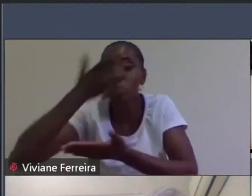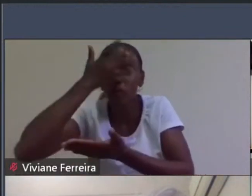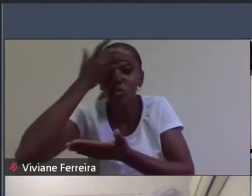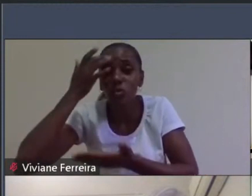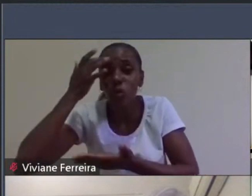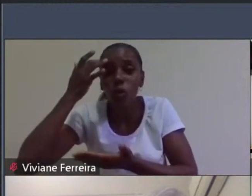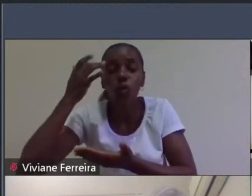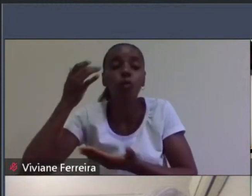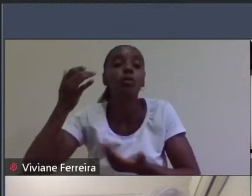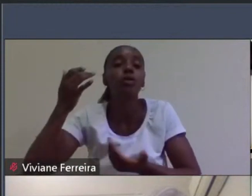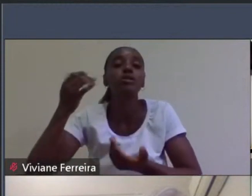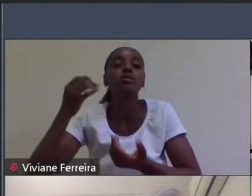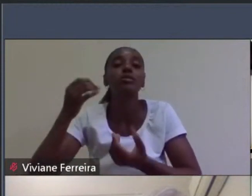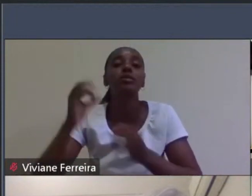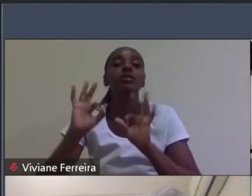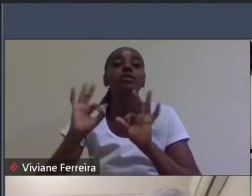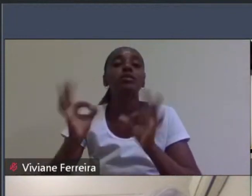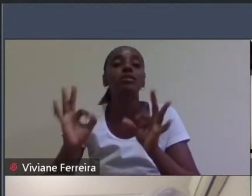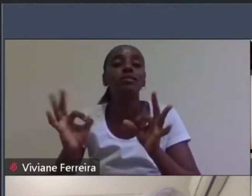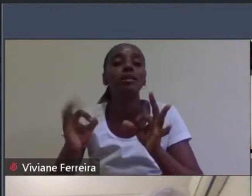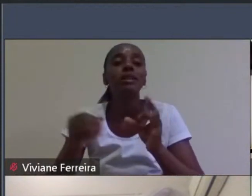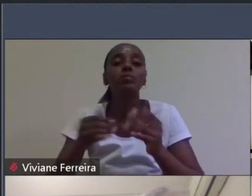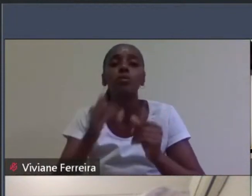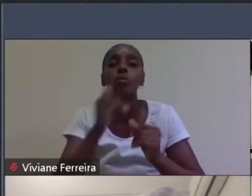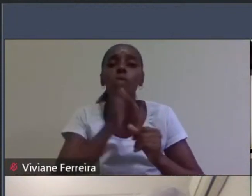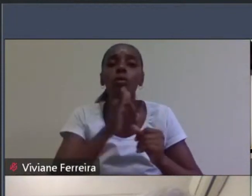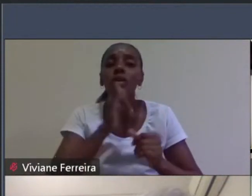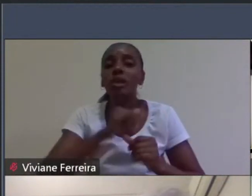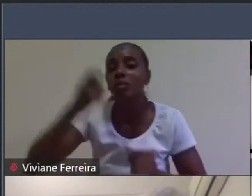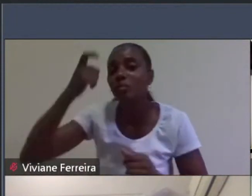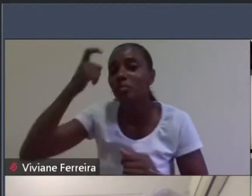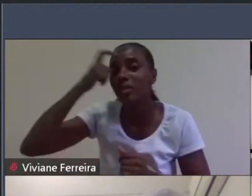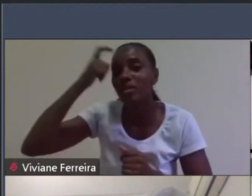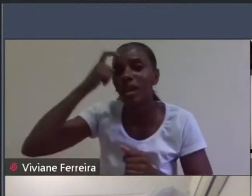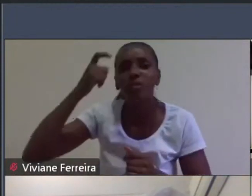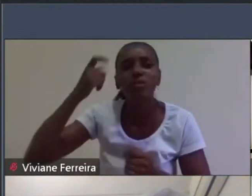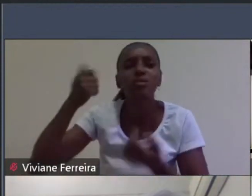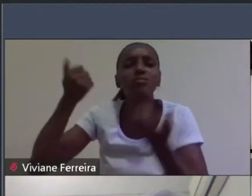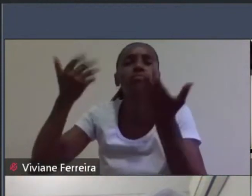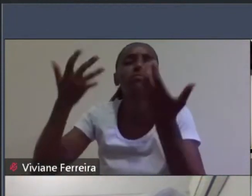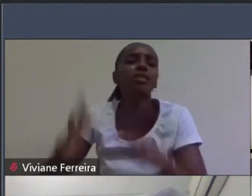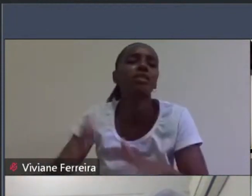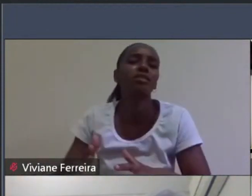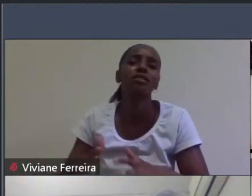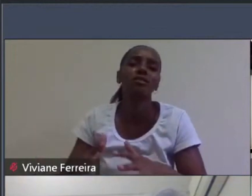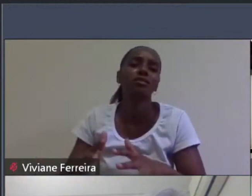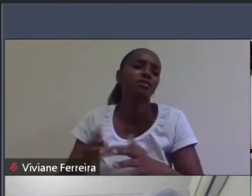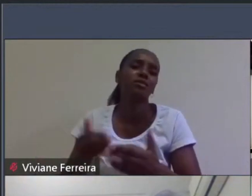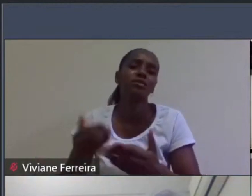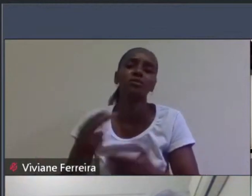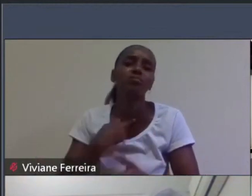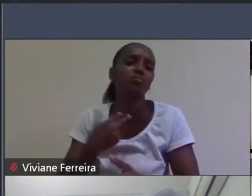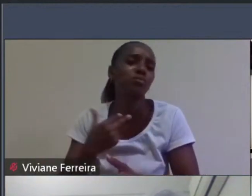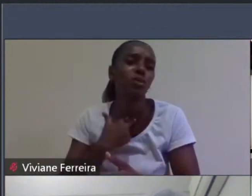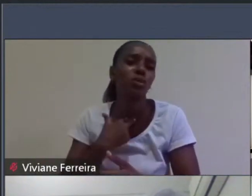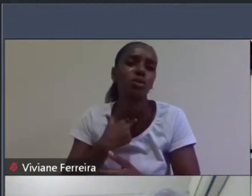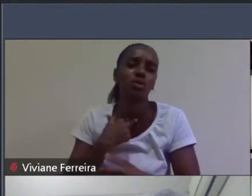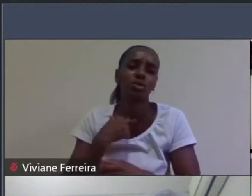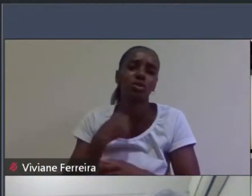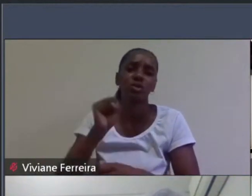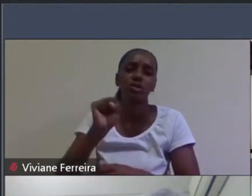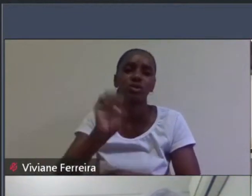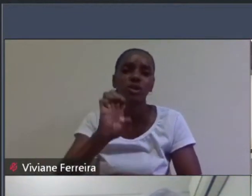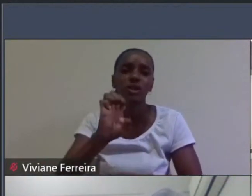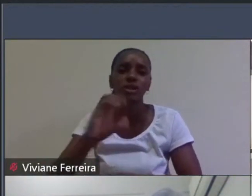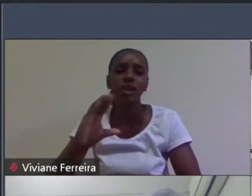um modelo mental que já não cabe mais. Não cabe mais no século XXI. Muito